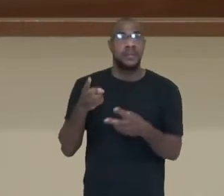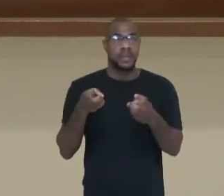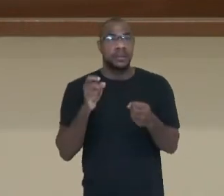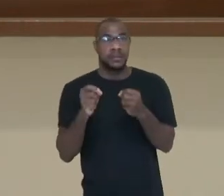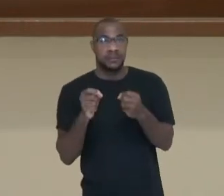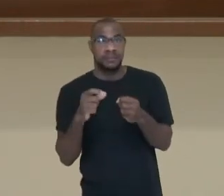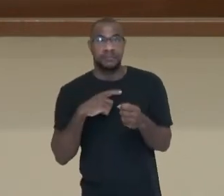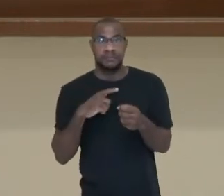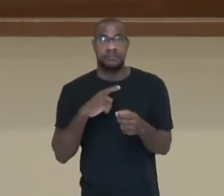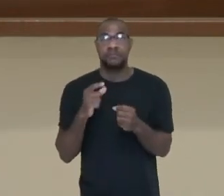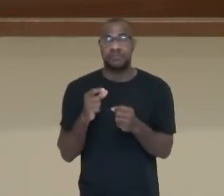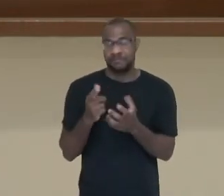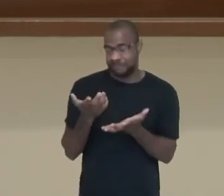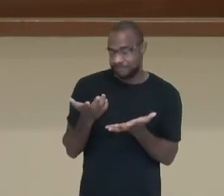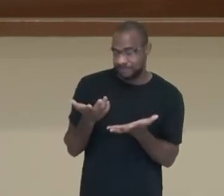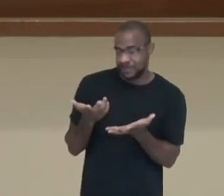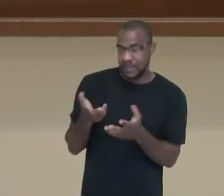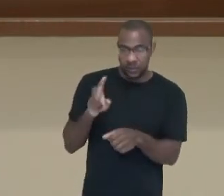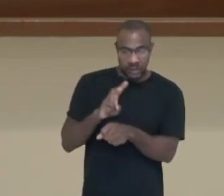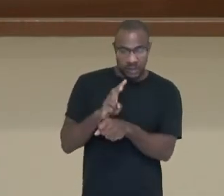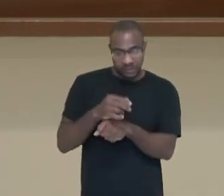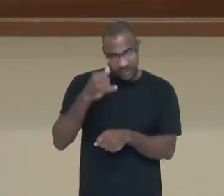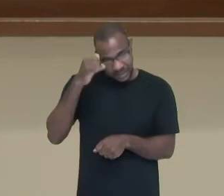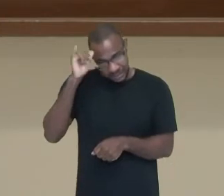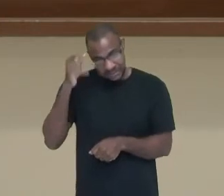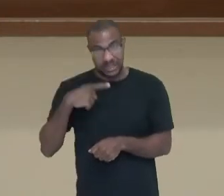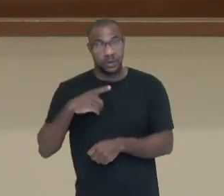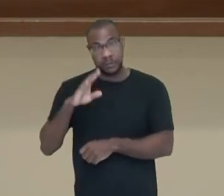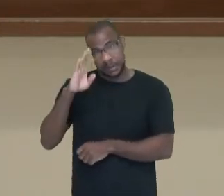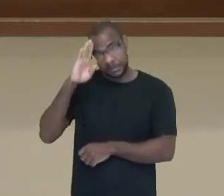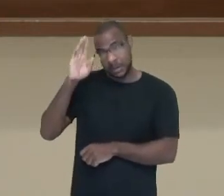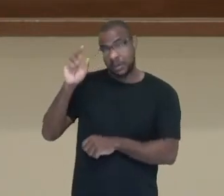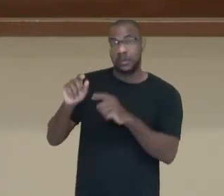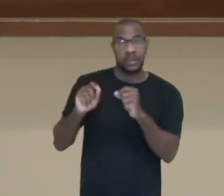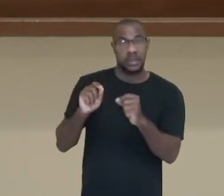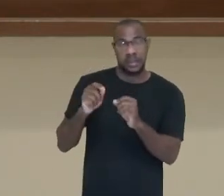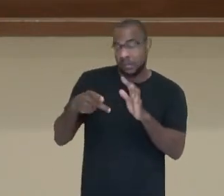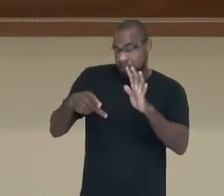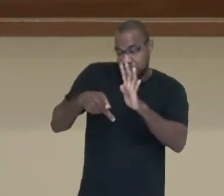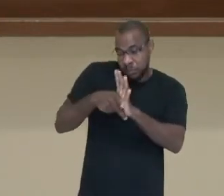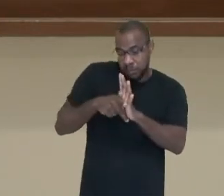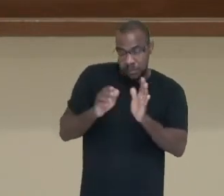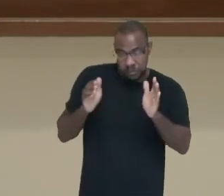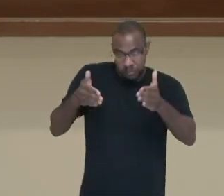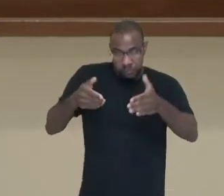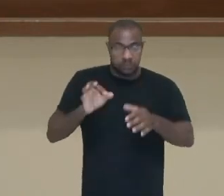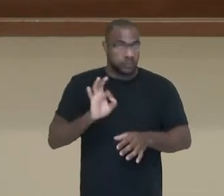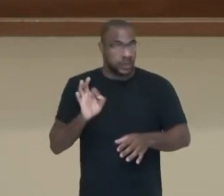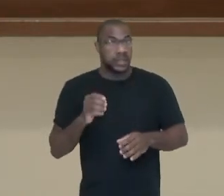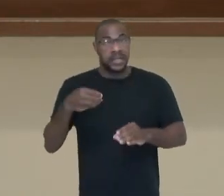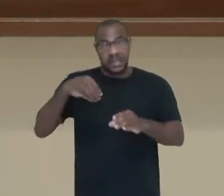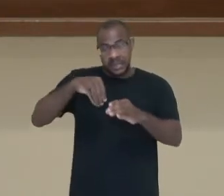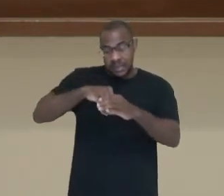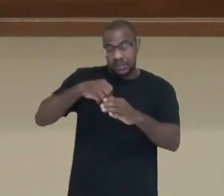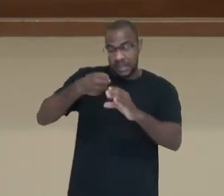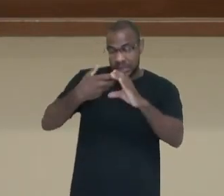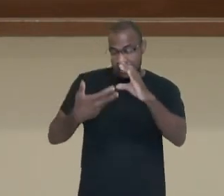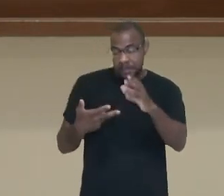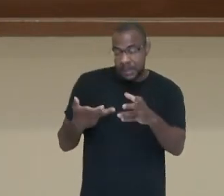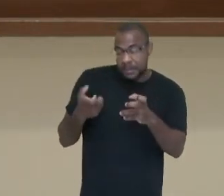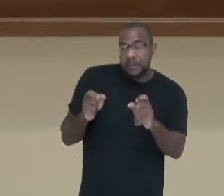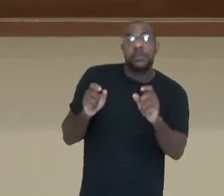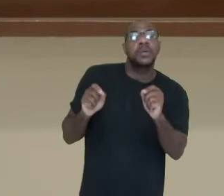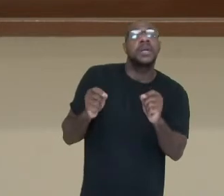temos o carro-chefe, mas esse carro-chefe não significa exclusividade. Dentro dessa característica, percebemos